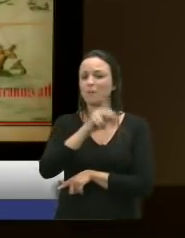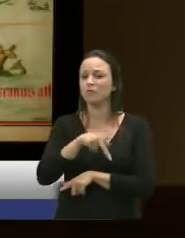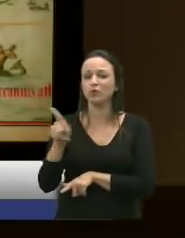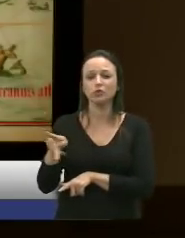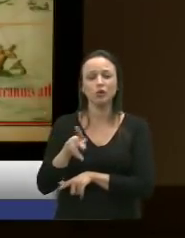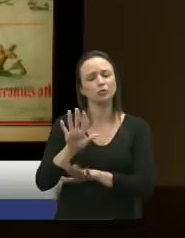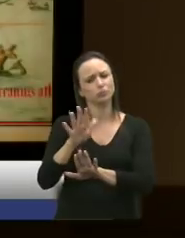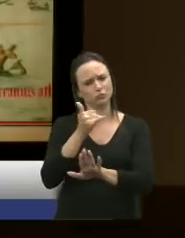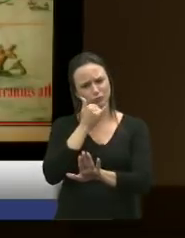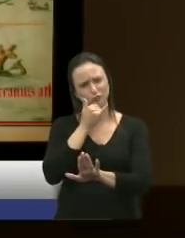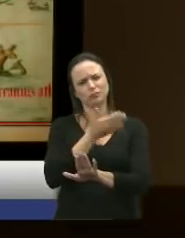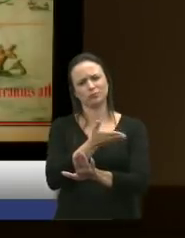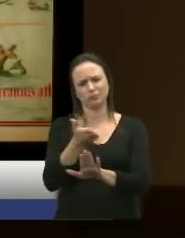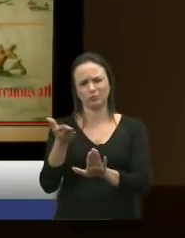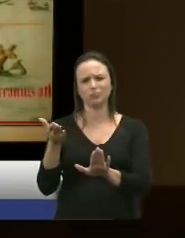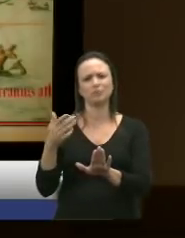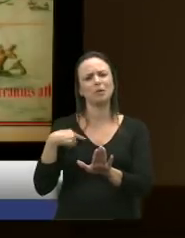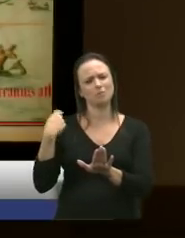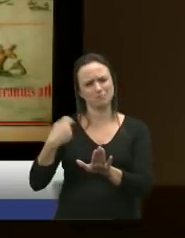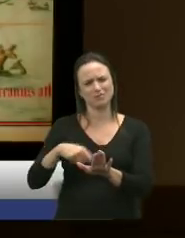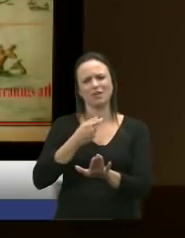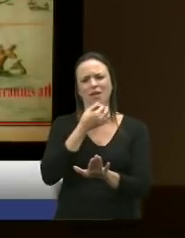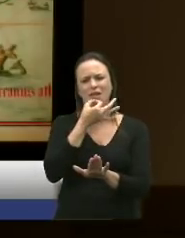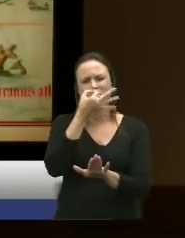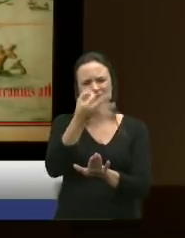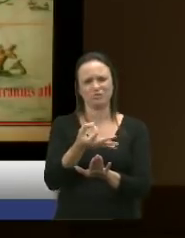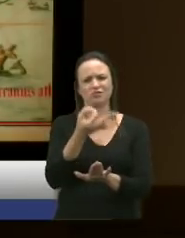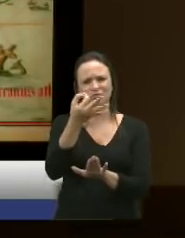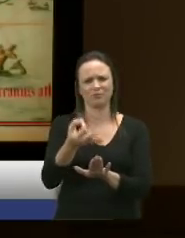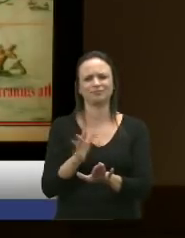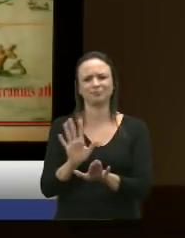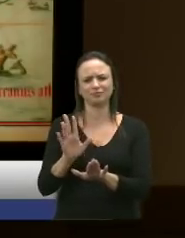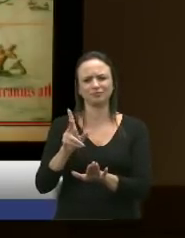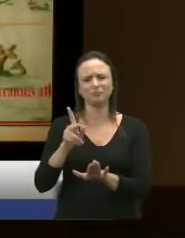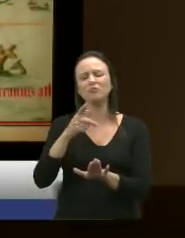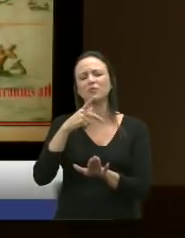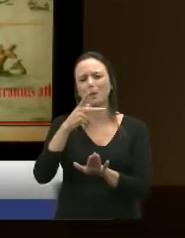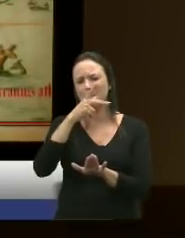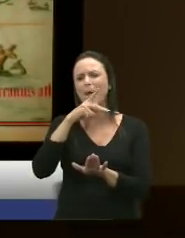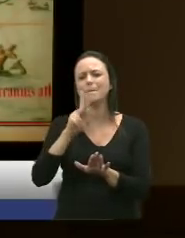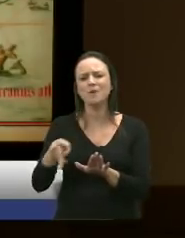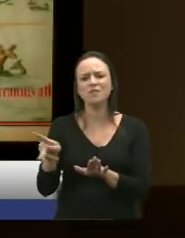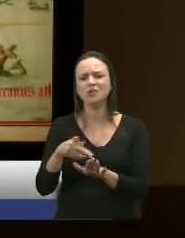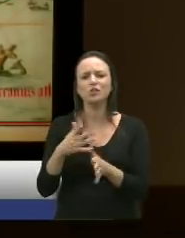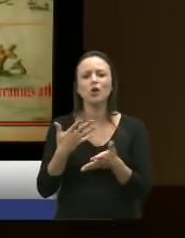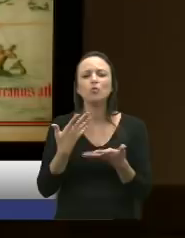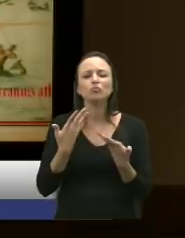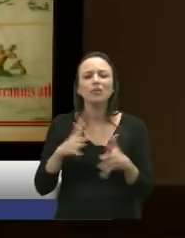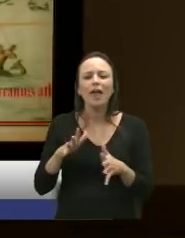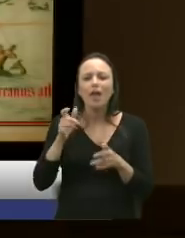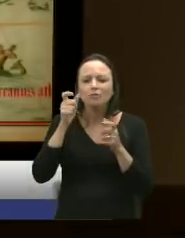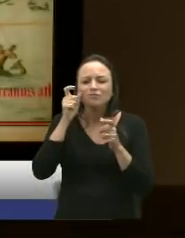mas eu devo tecer autocrítica, professores que não se interessam em se aprofundar.